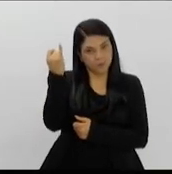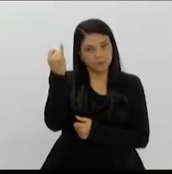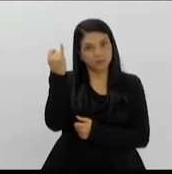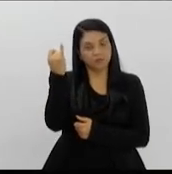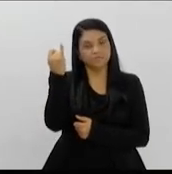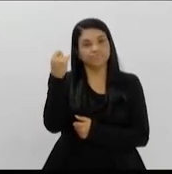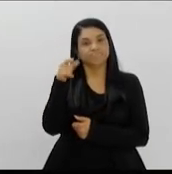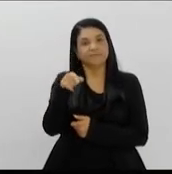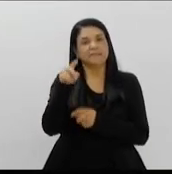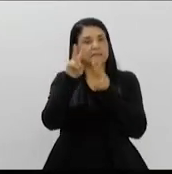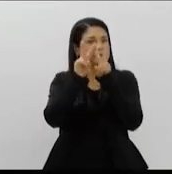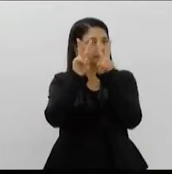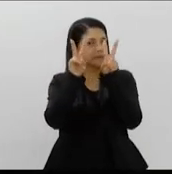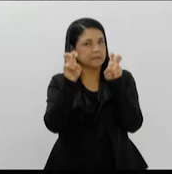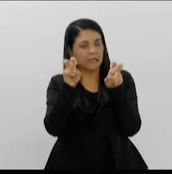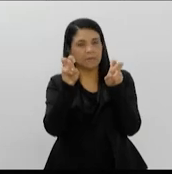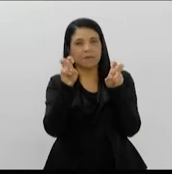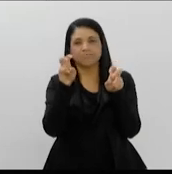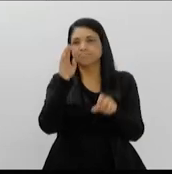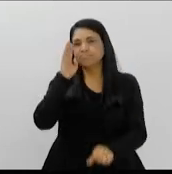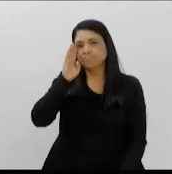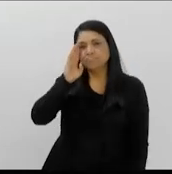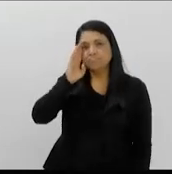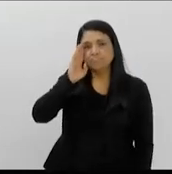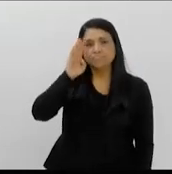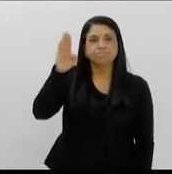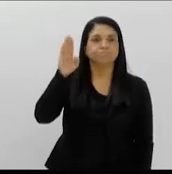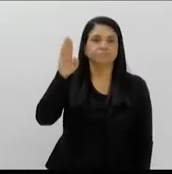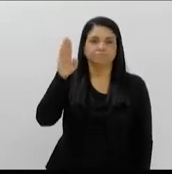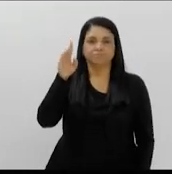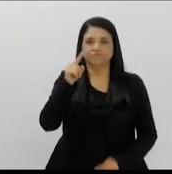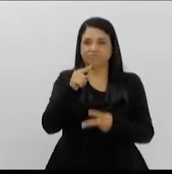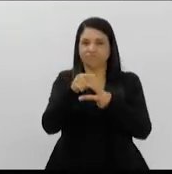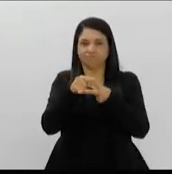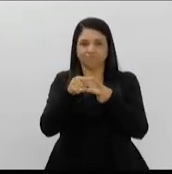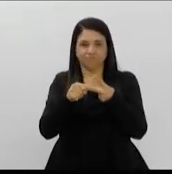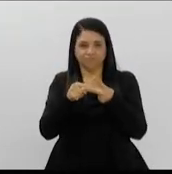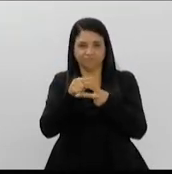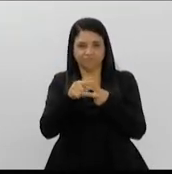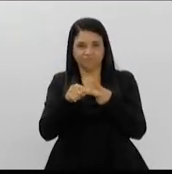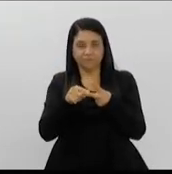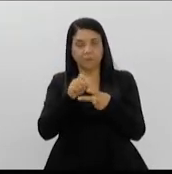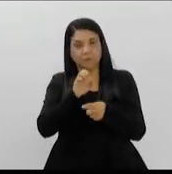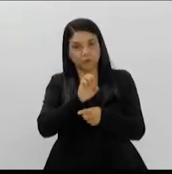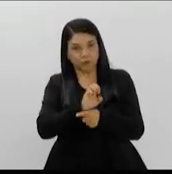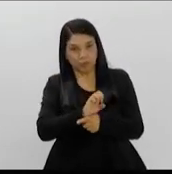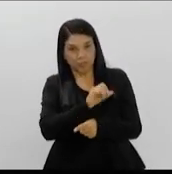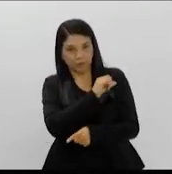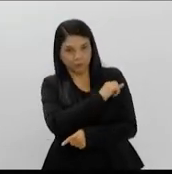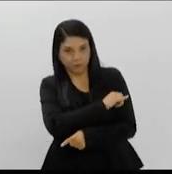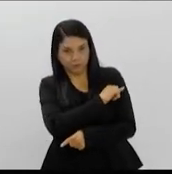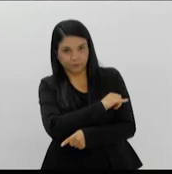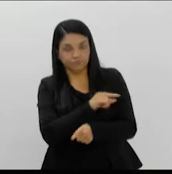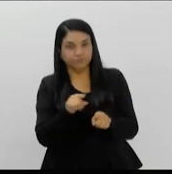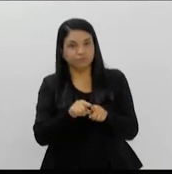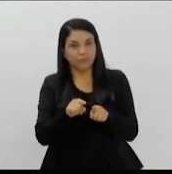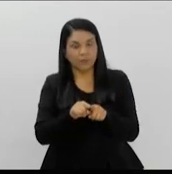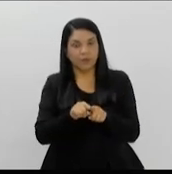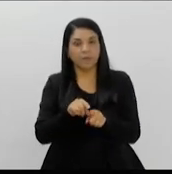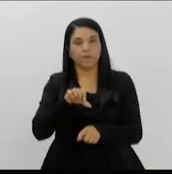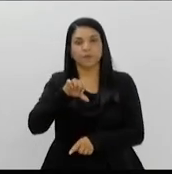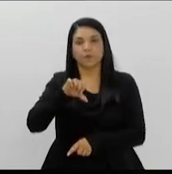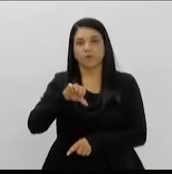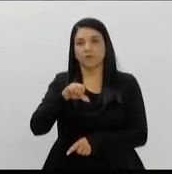um tema fundamental, tanto para o nosso estado, quanto para os